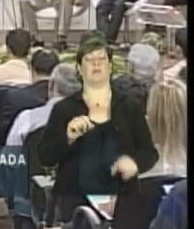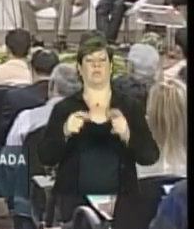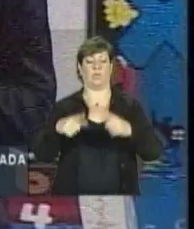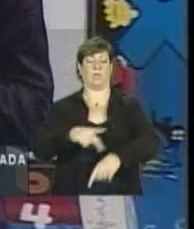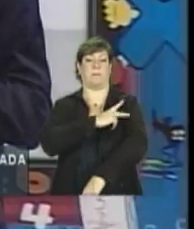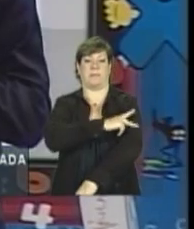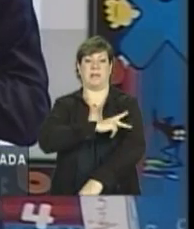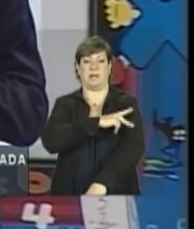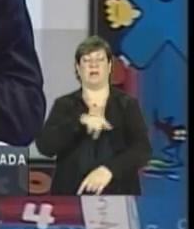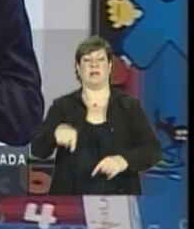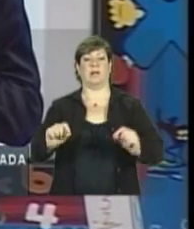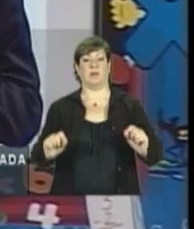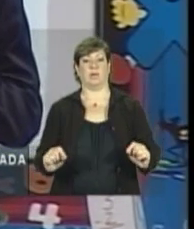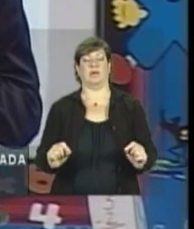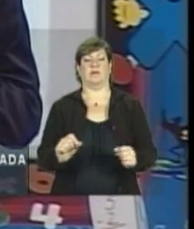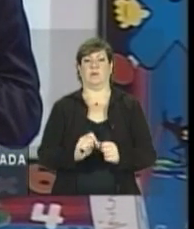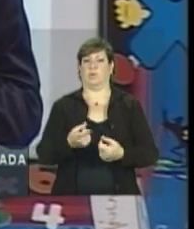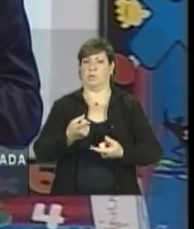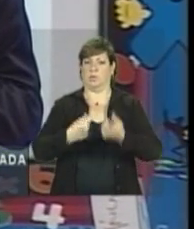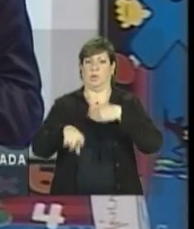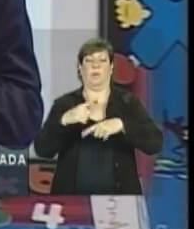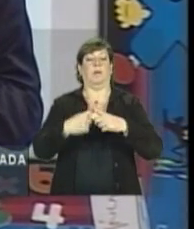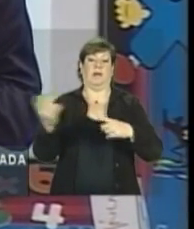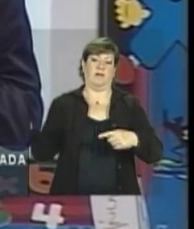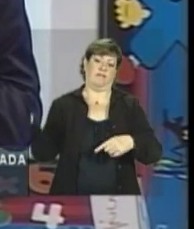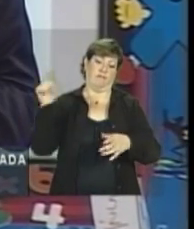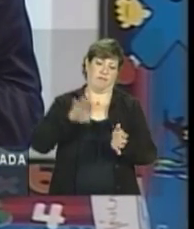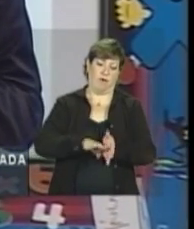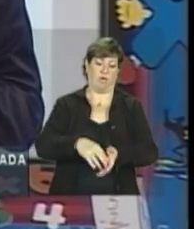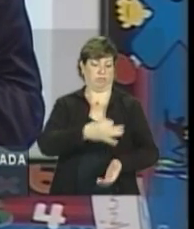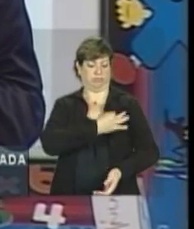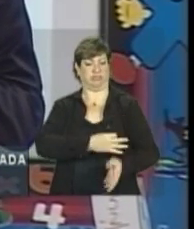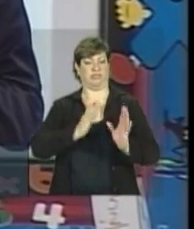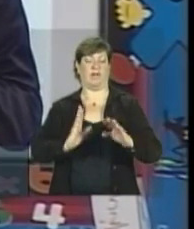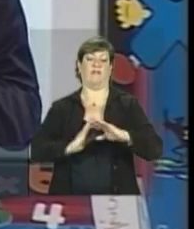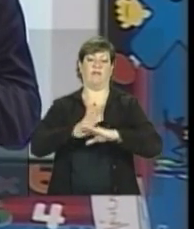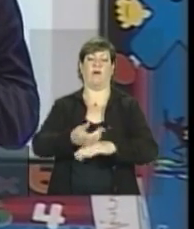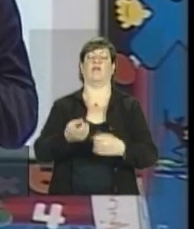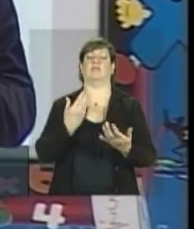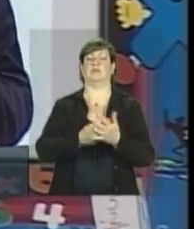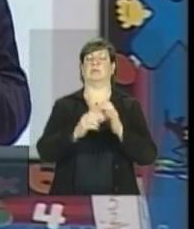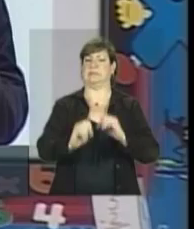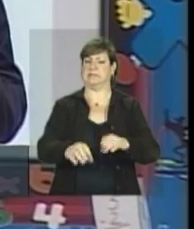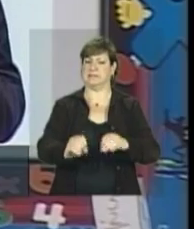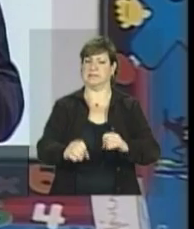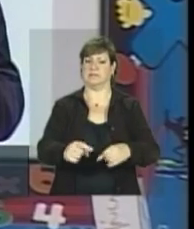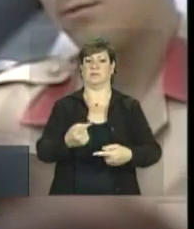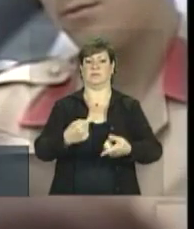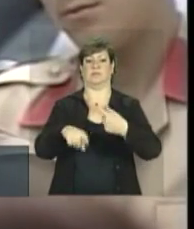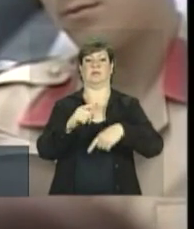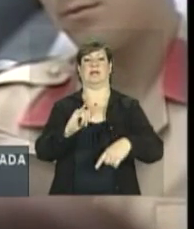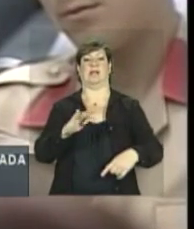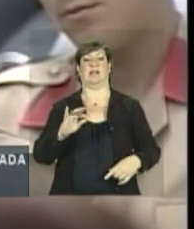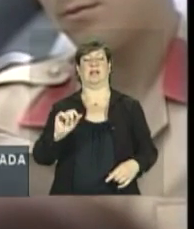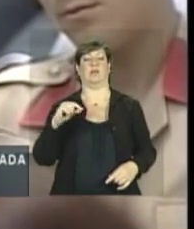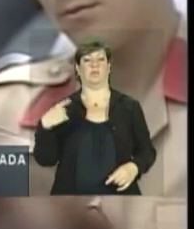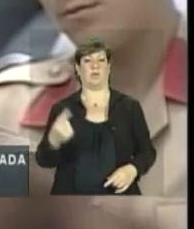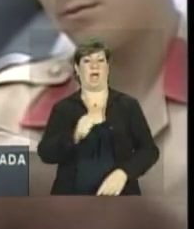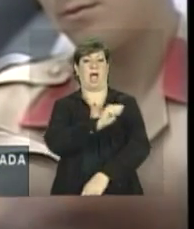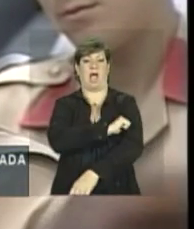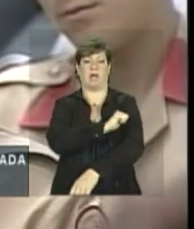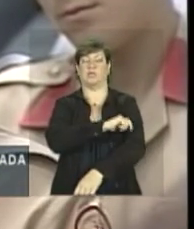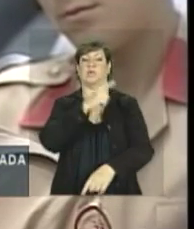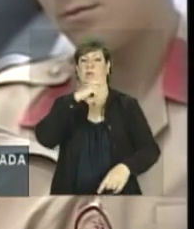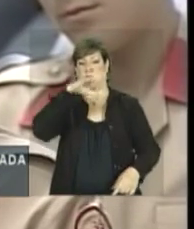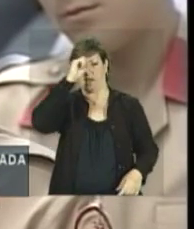Piauí, teve um salto extraordinário pelo trabalho que alguns alunos do ITA fazem de matemática,